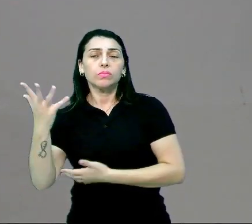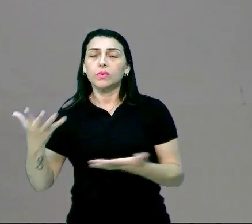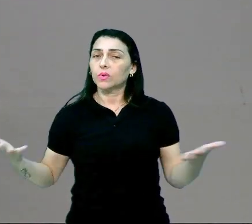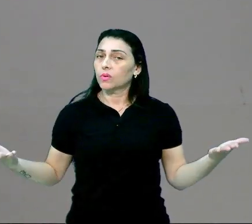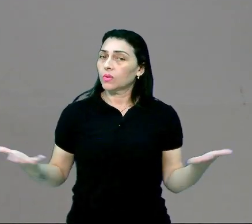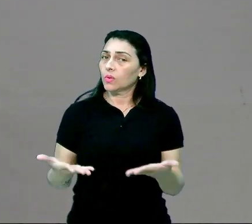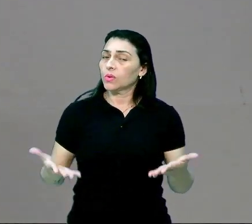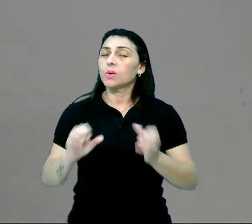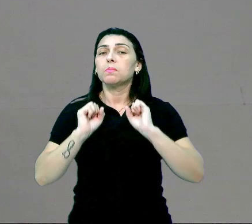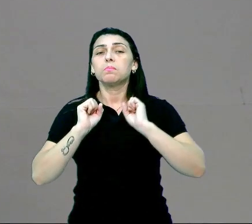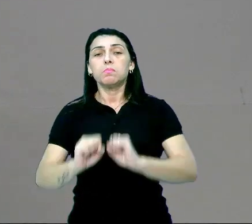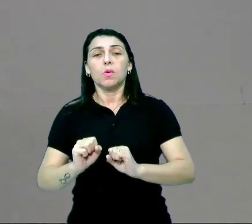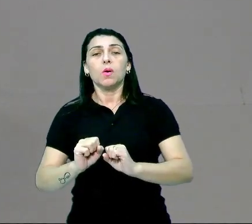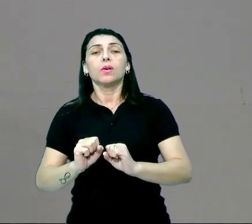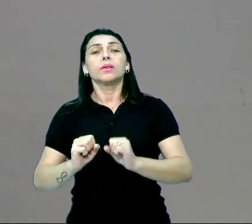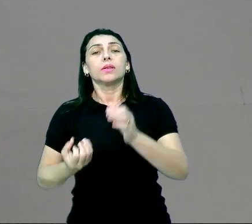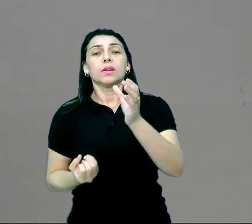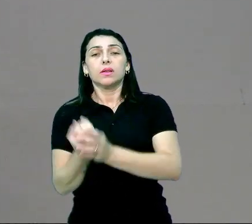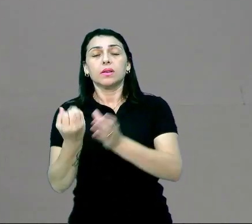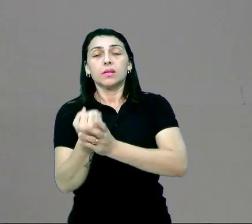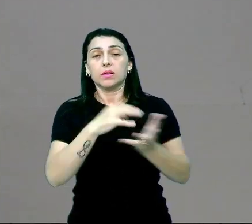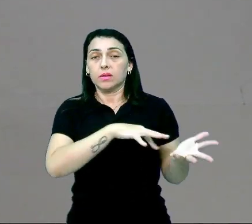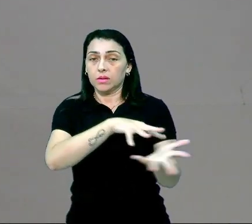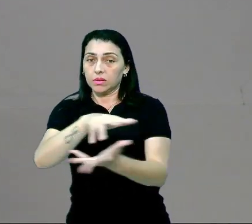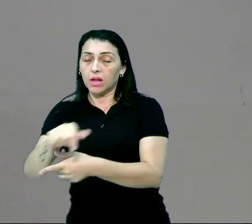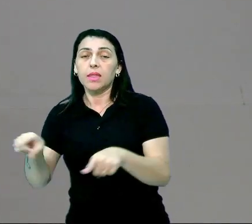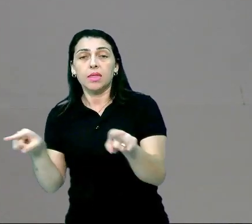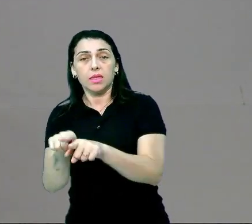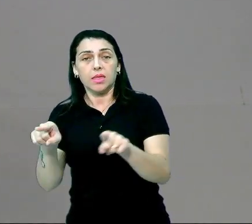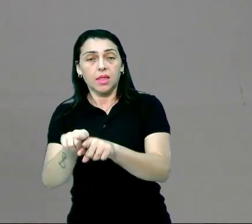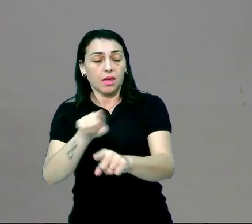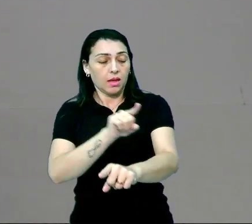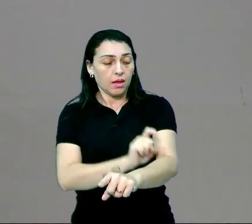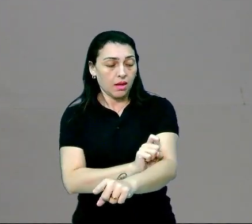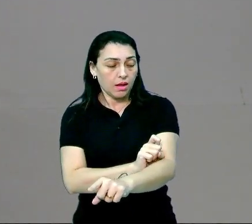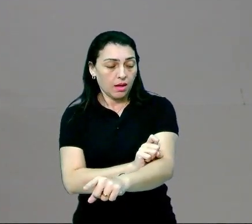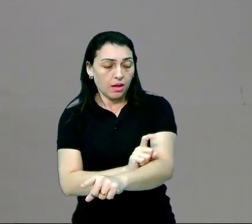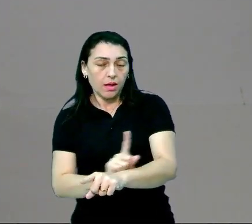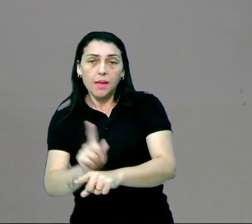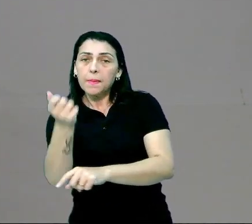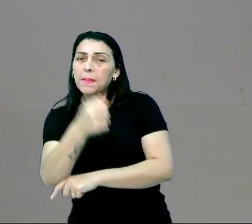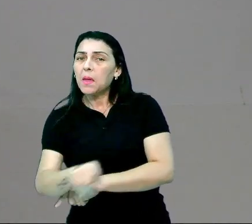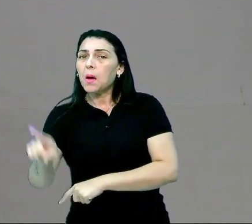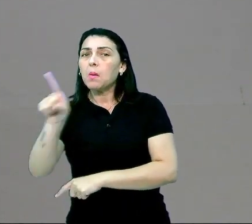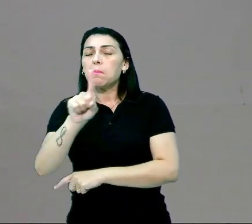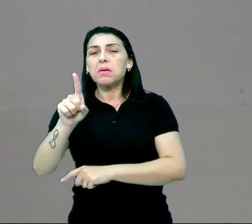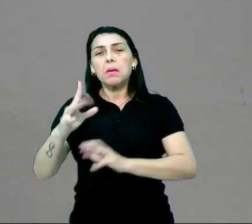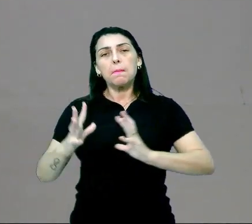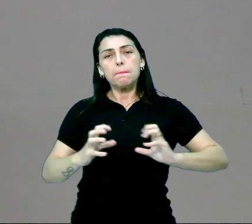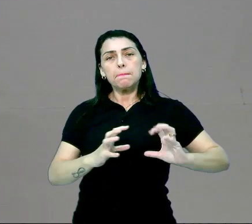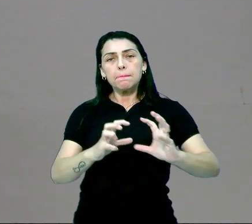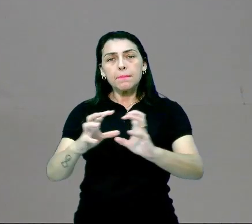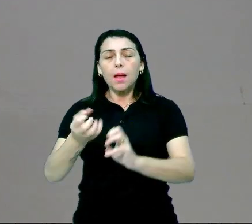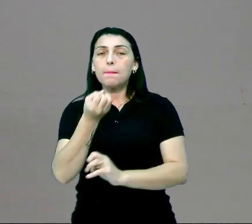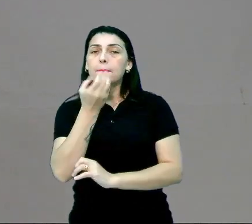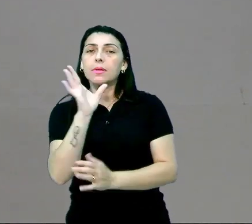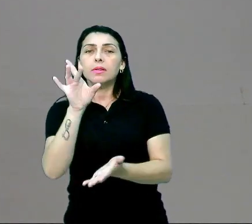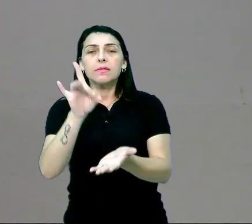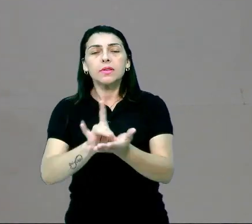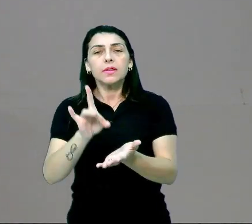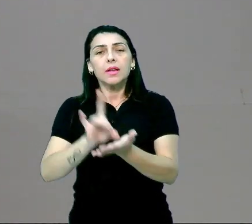Hoje eu posso ser criacionista e evolucionista sem precisar entrar em conflito com isso. A bem da